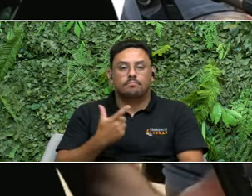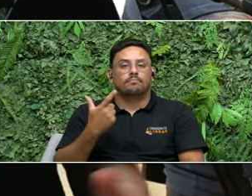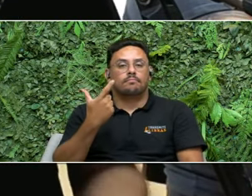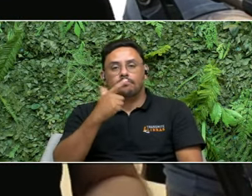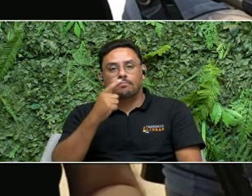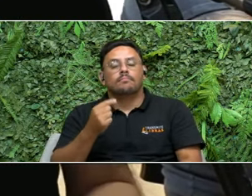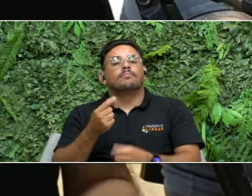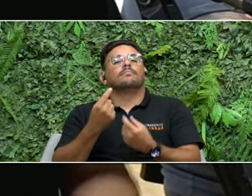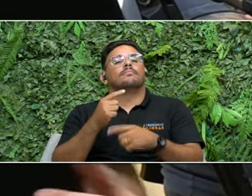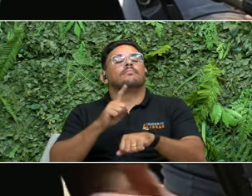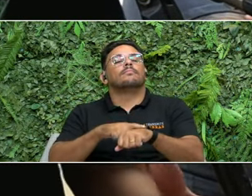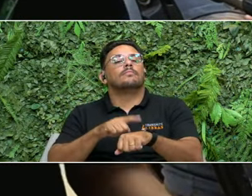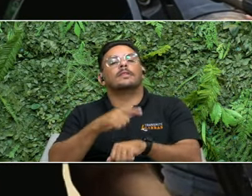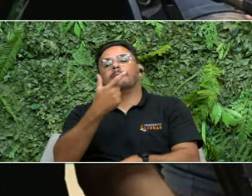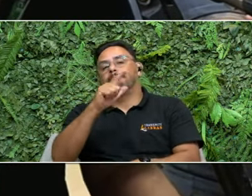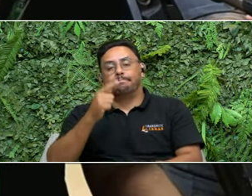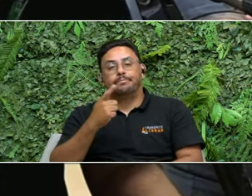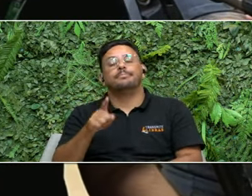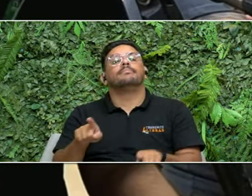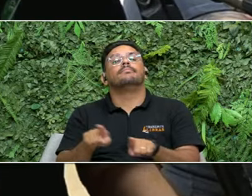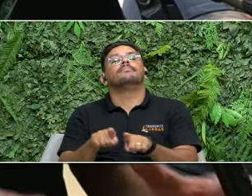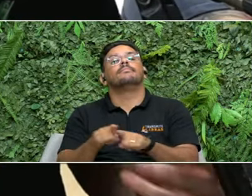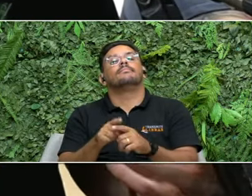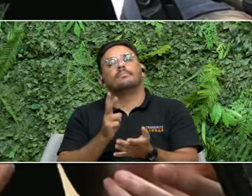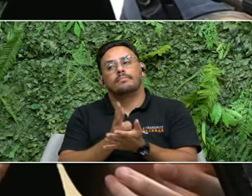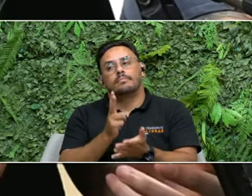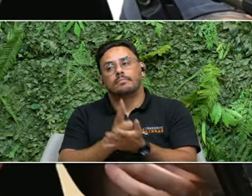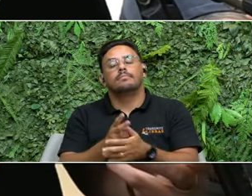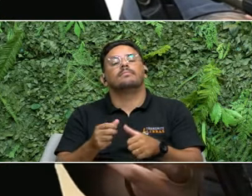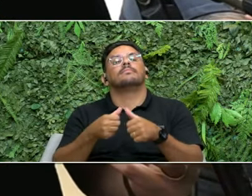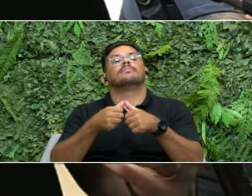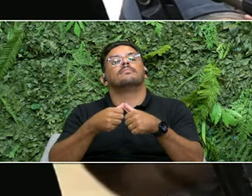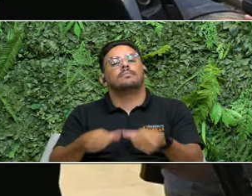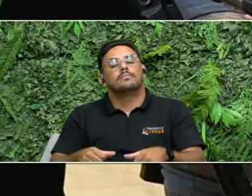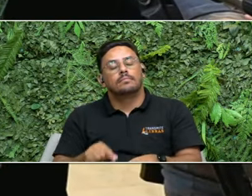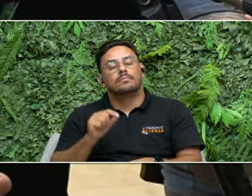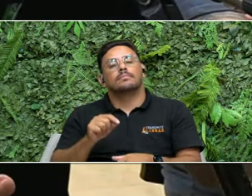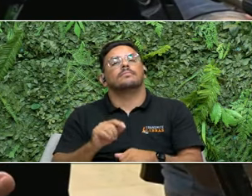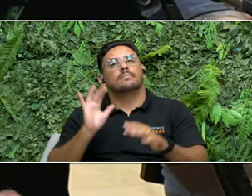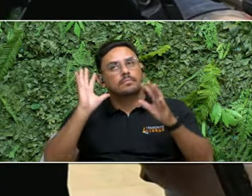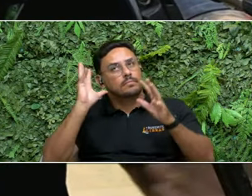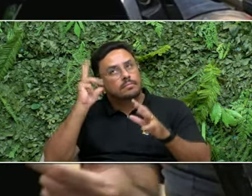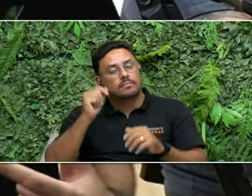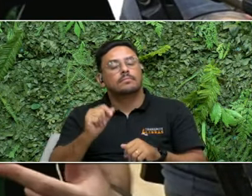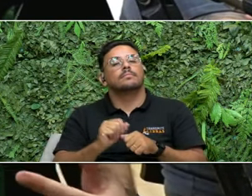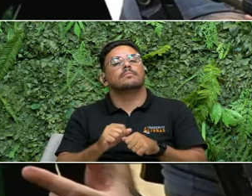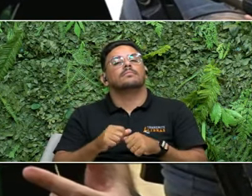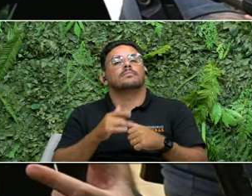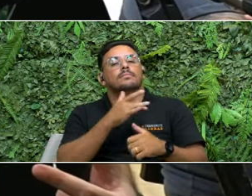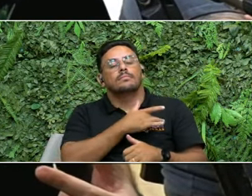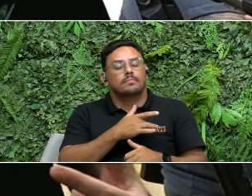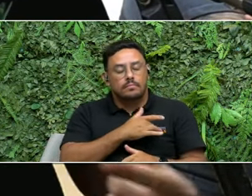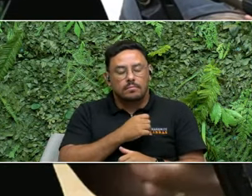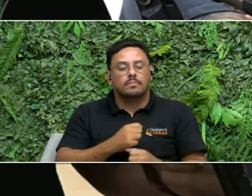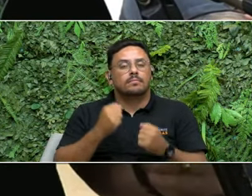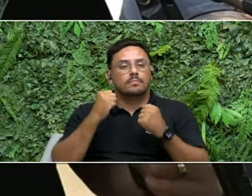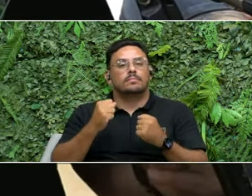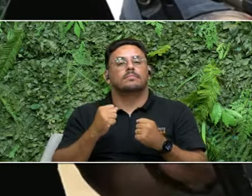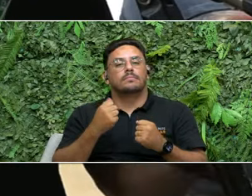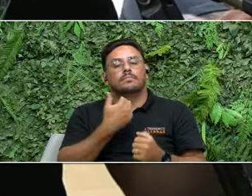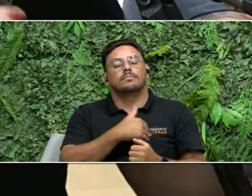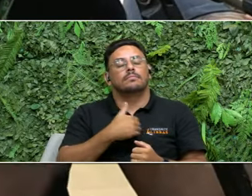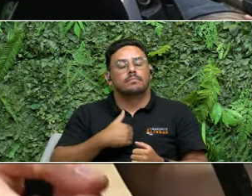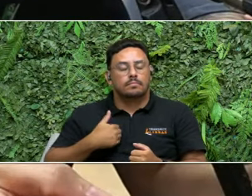para isso mas ao mesmo tempo ô ô Bob fica e acho que fica pro Cruzeiro e fica pro Torcedor do Atlético